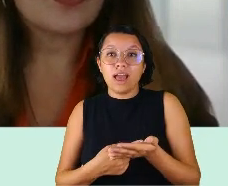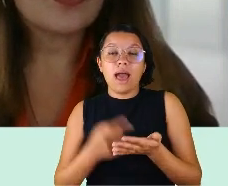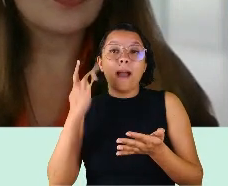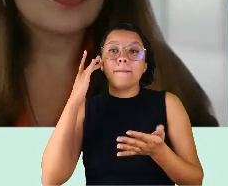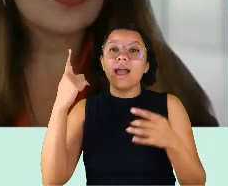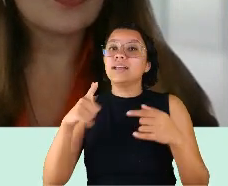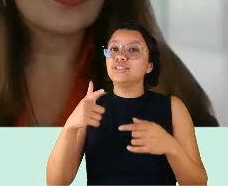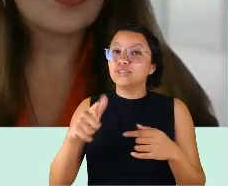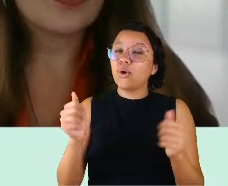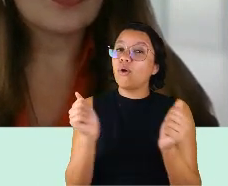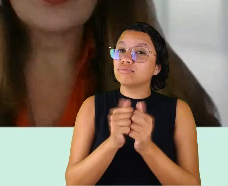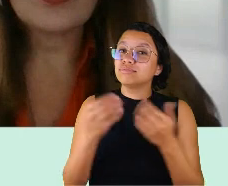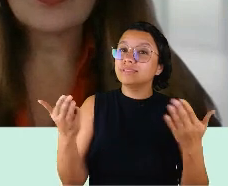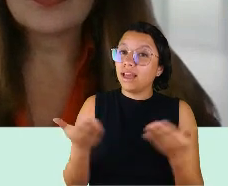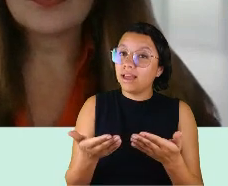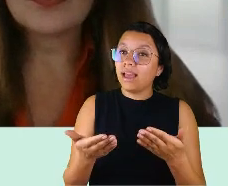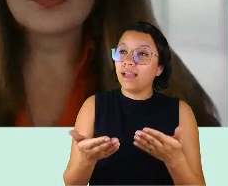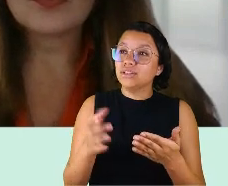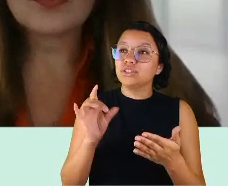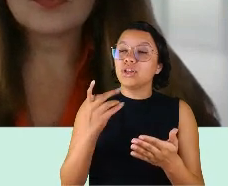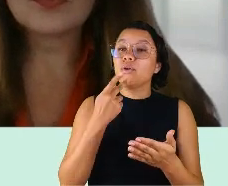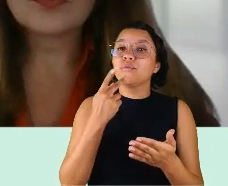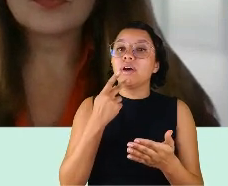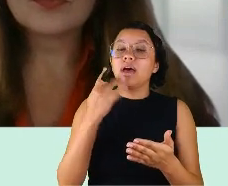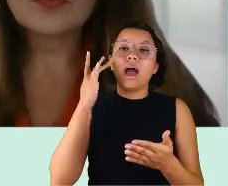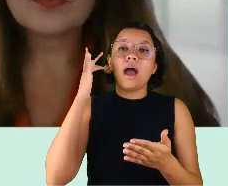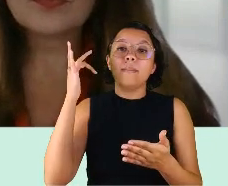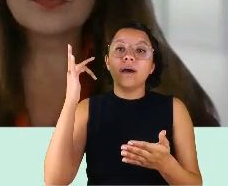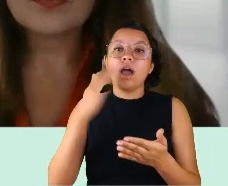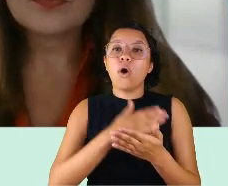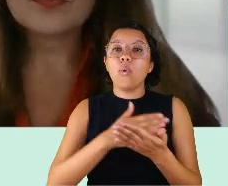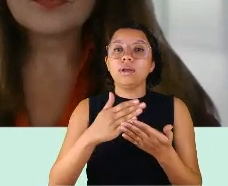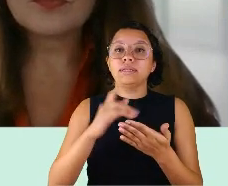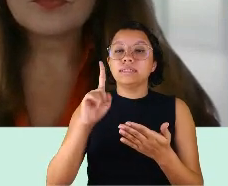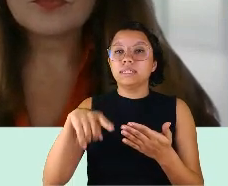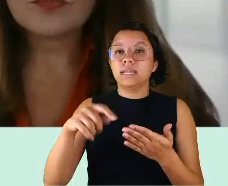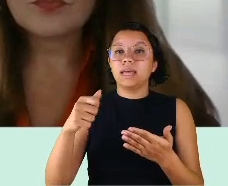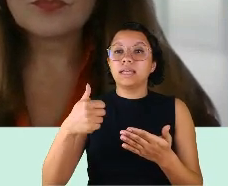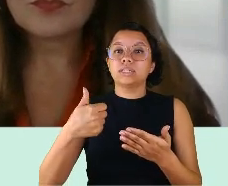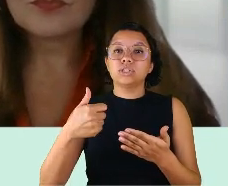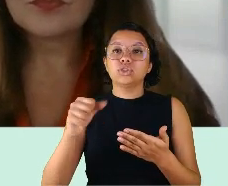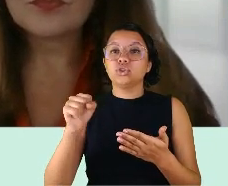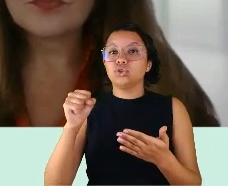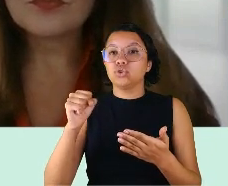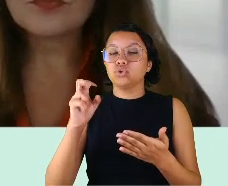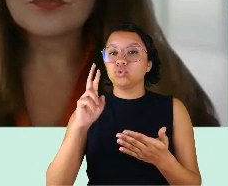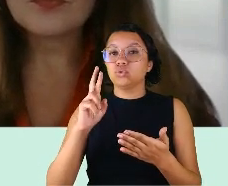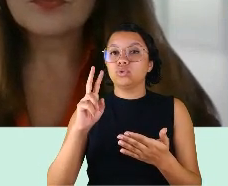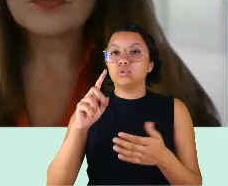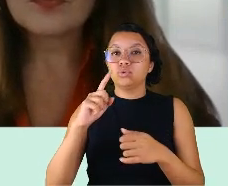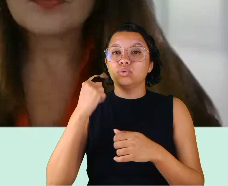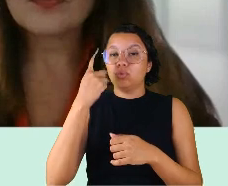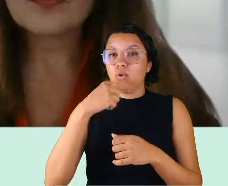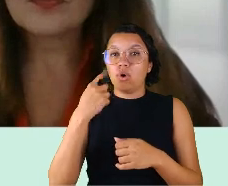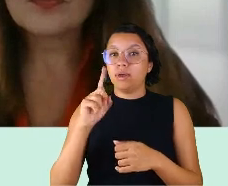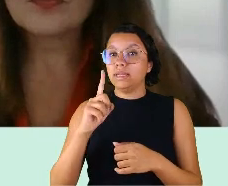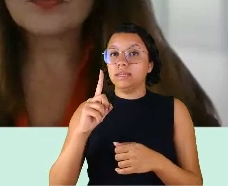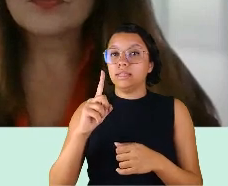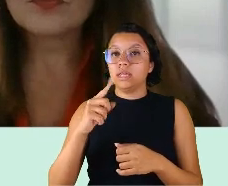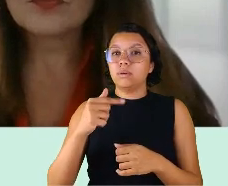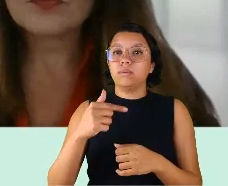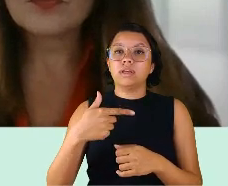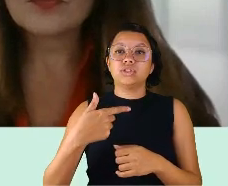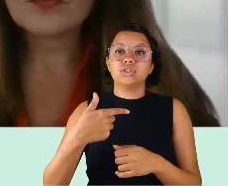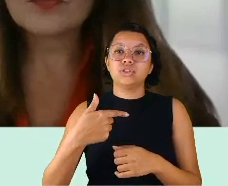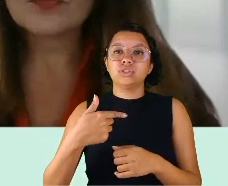amanhã, apenas ressaltando que amanhã o início será às 18 horas e não às 17h30, como tem sido